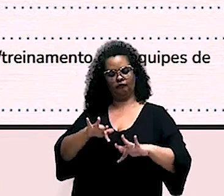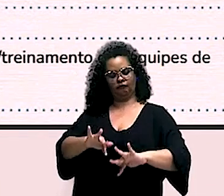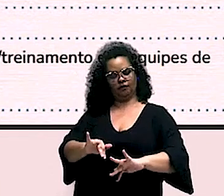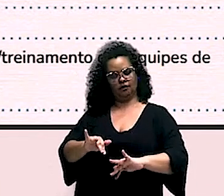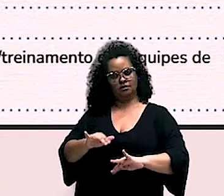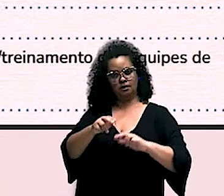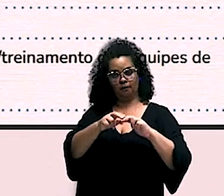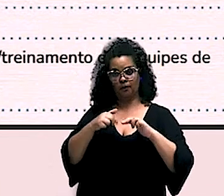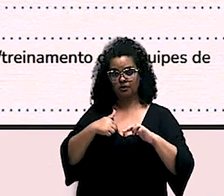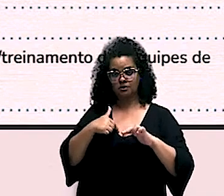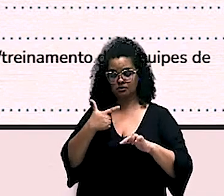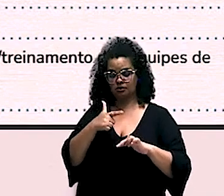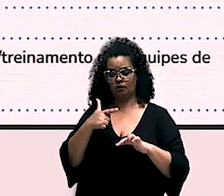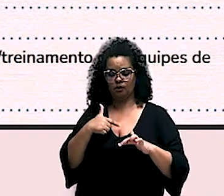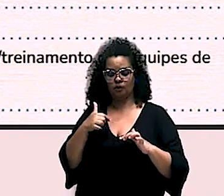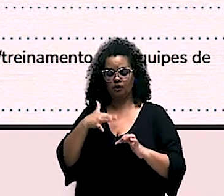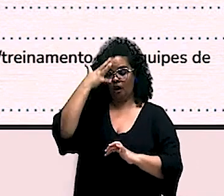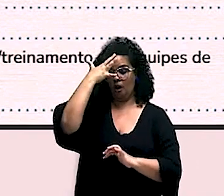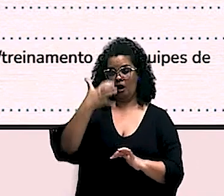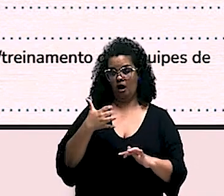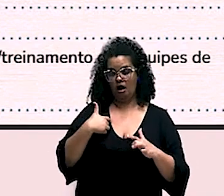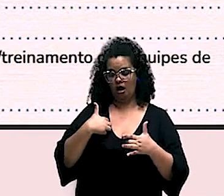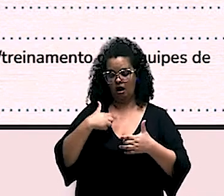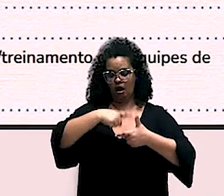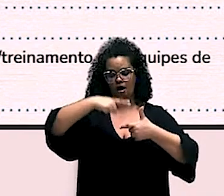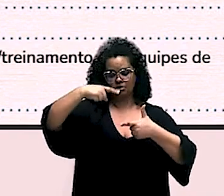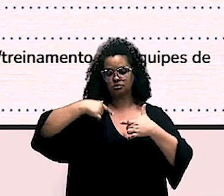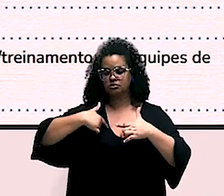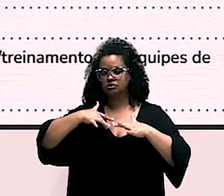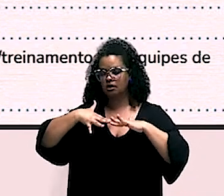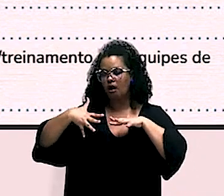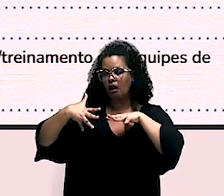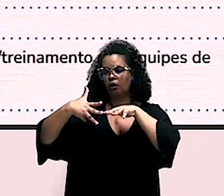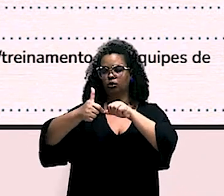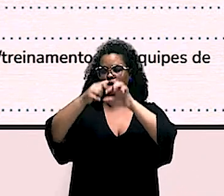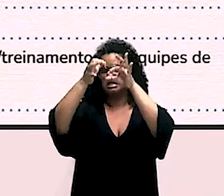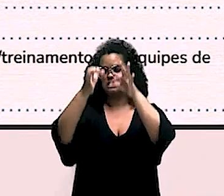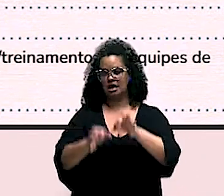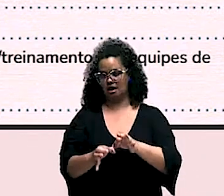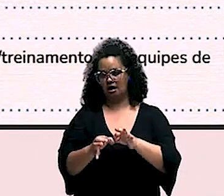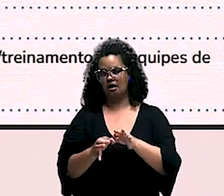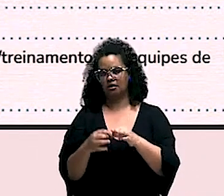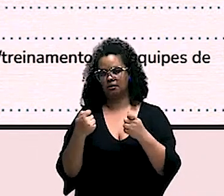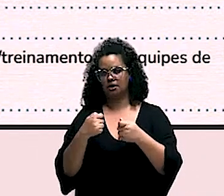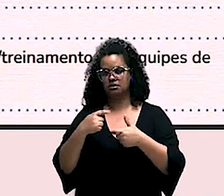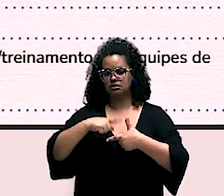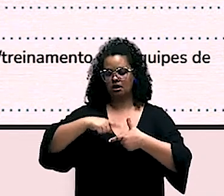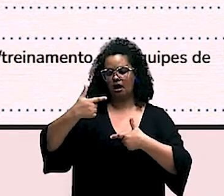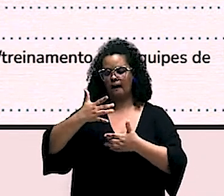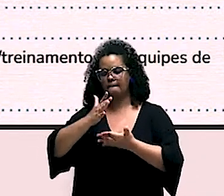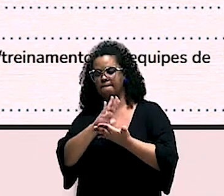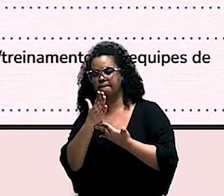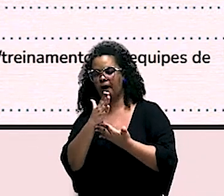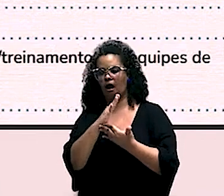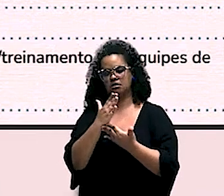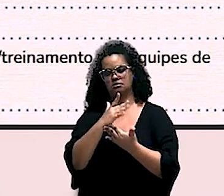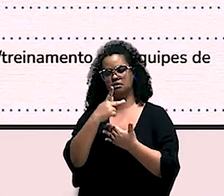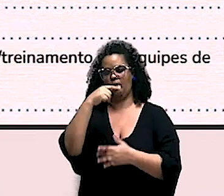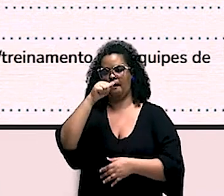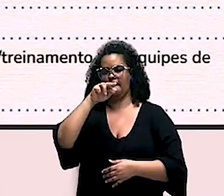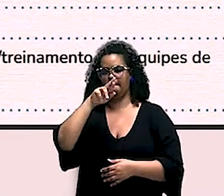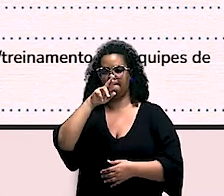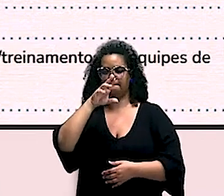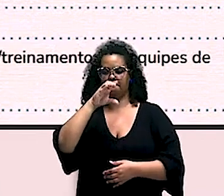isso que eu não vou conseguir trazer agora os resultados, né, consolidados. Vou trazer os resultados preliminares desses 5 municípios